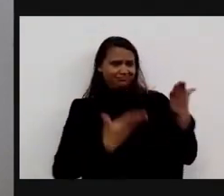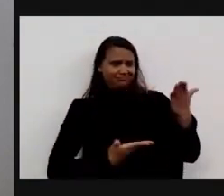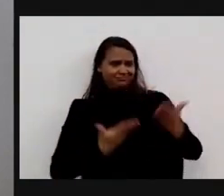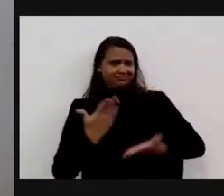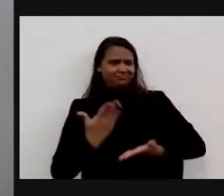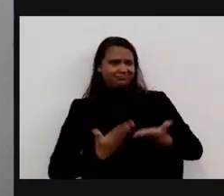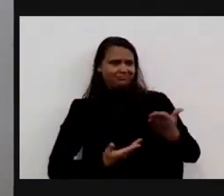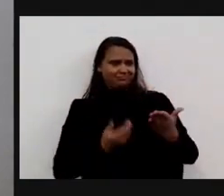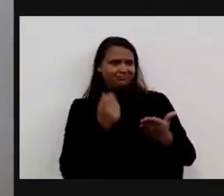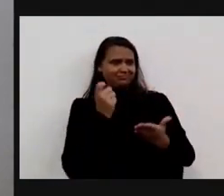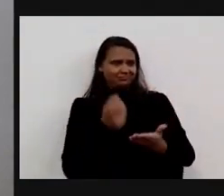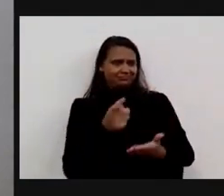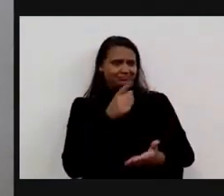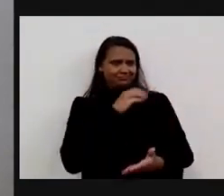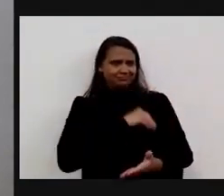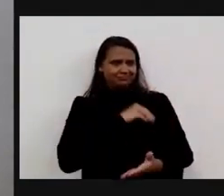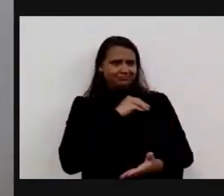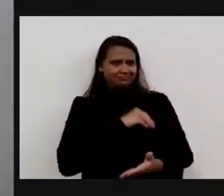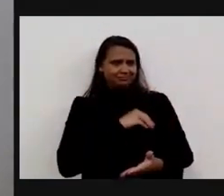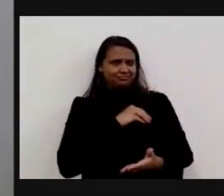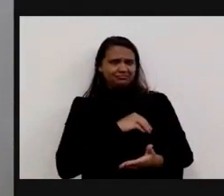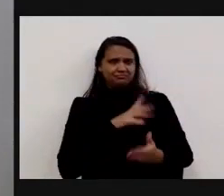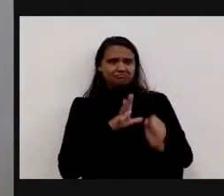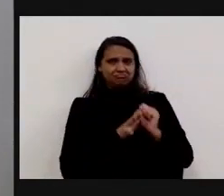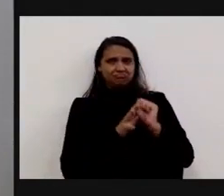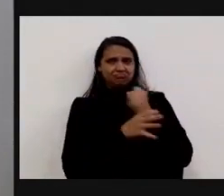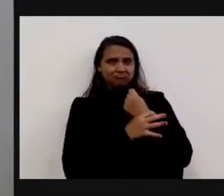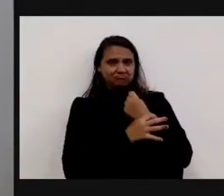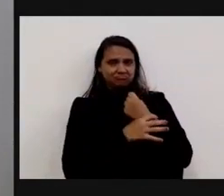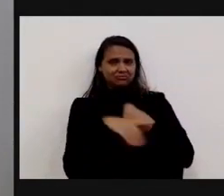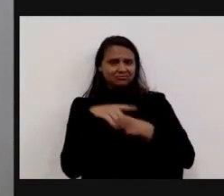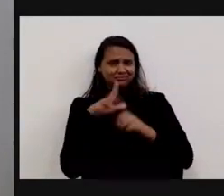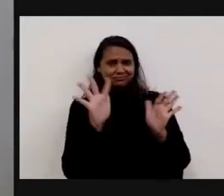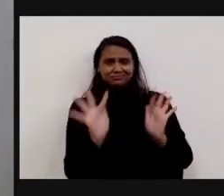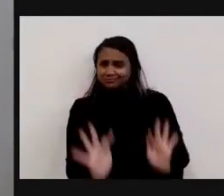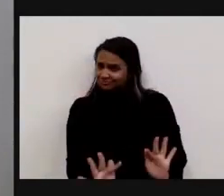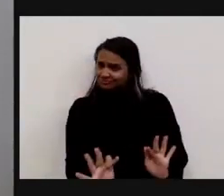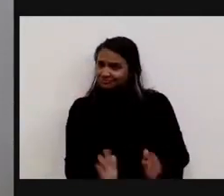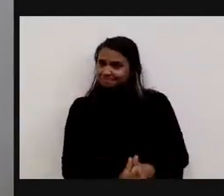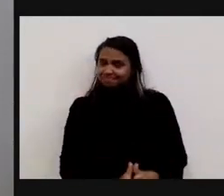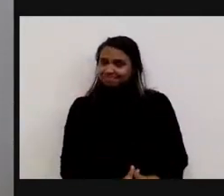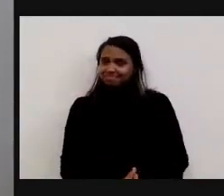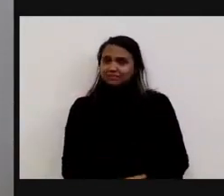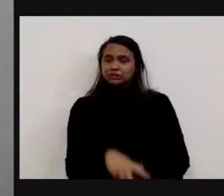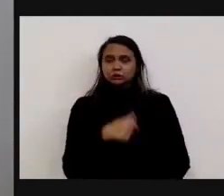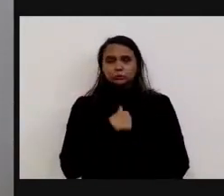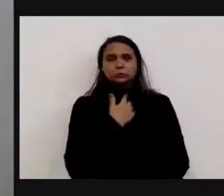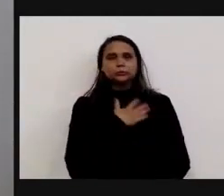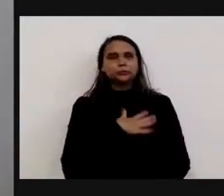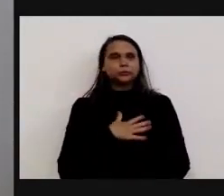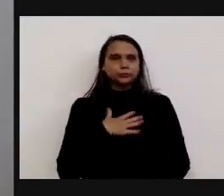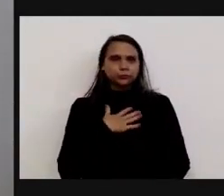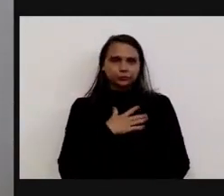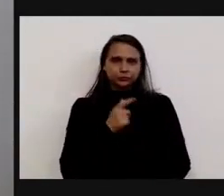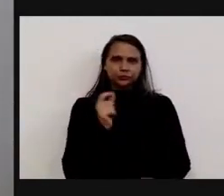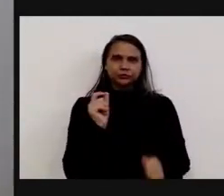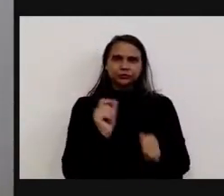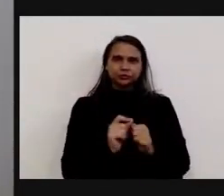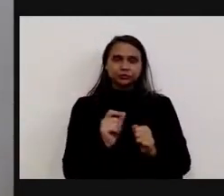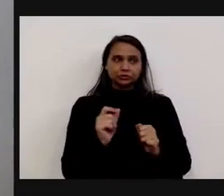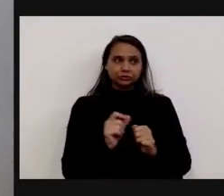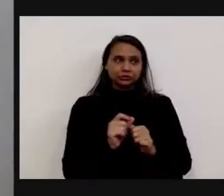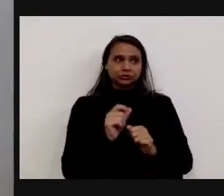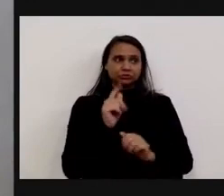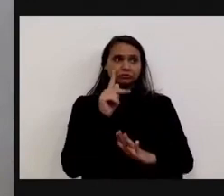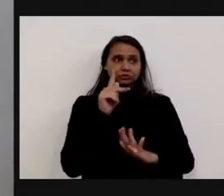remunerado estável não sei que era para ser feliz então assim eu gosto de falar a gente vai fazer um projeto para